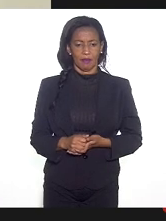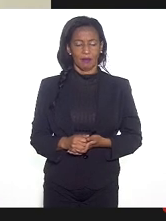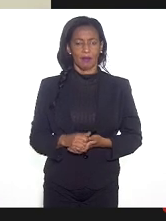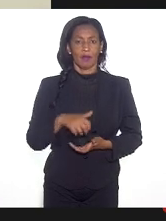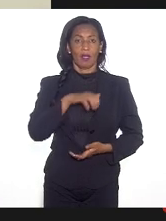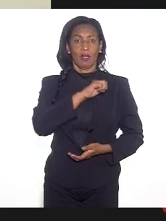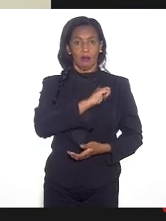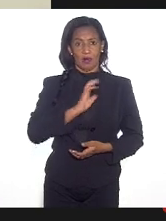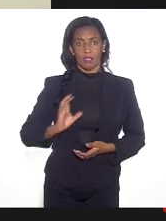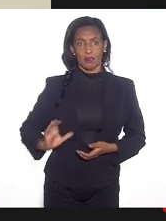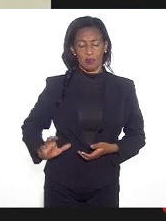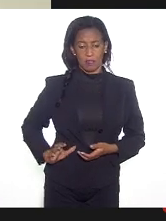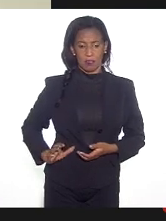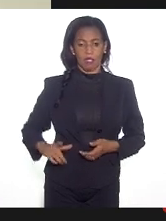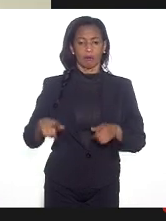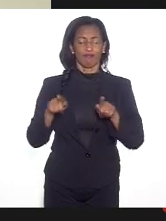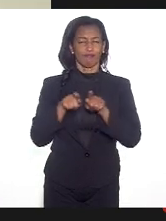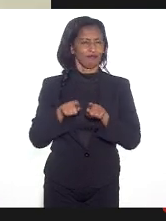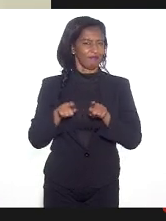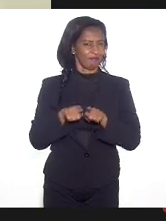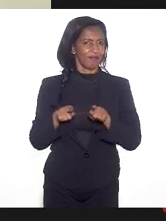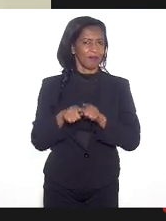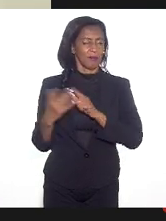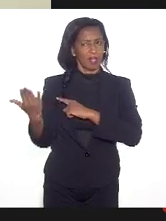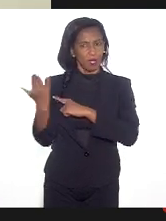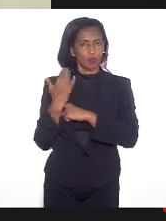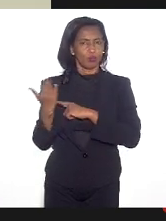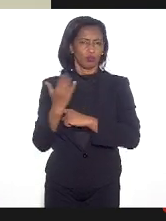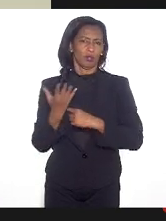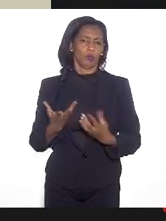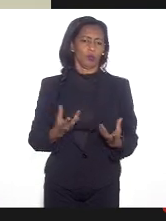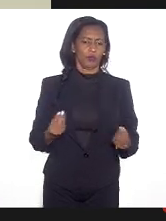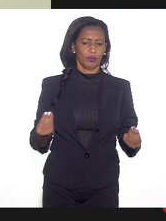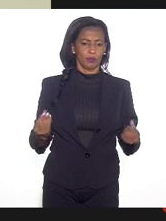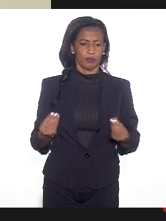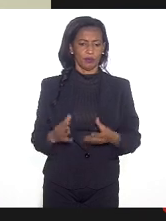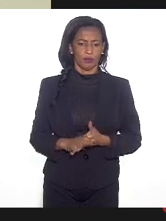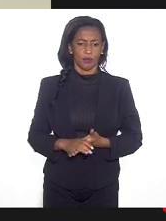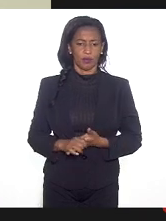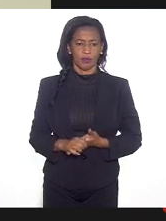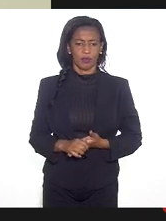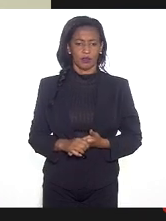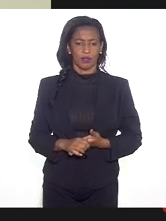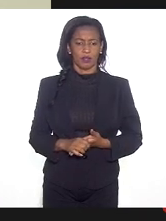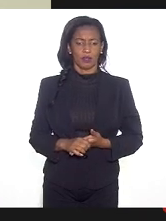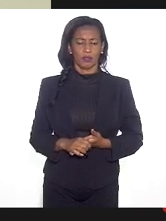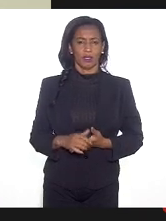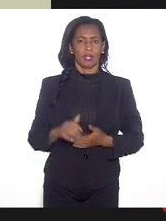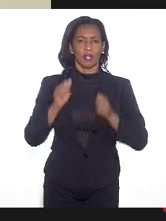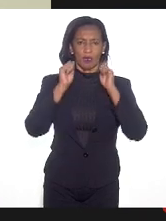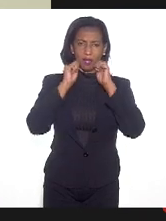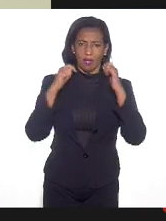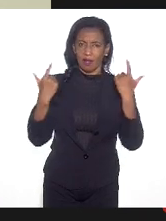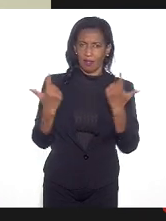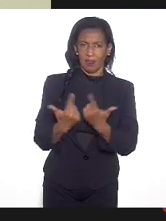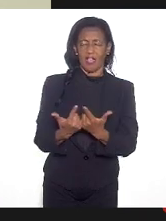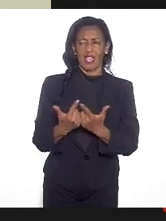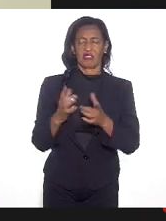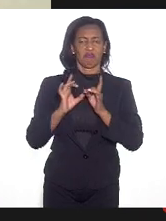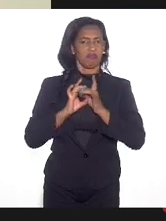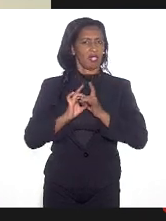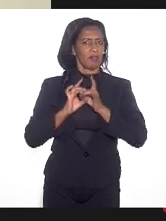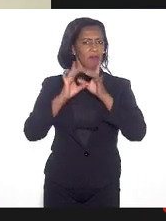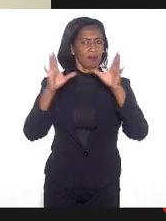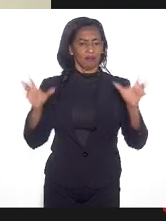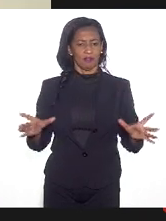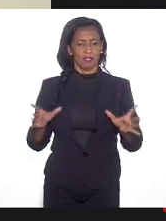André Siciliano, realmente vem nos ajudando muito em relação à casa, nos dar liberdade para nós estarmos